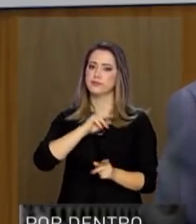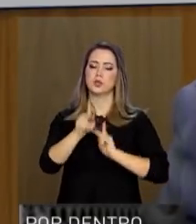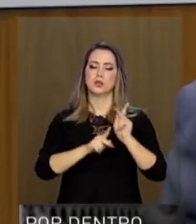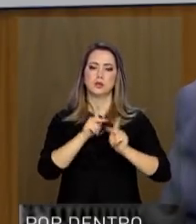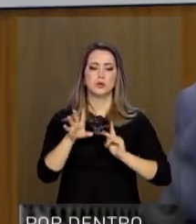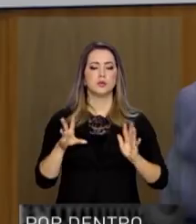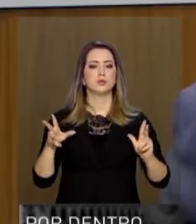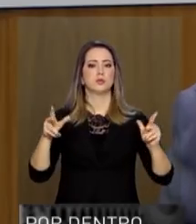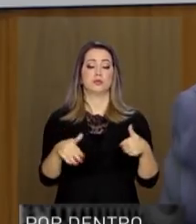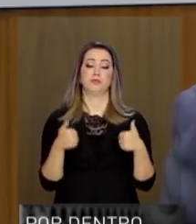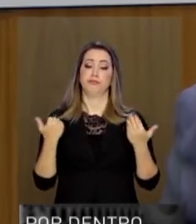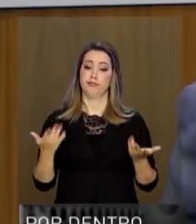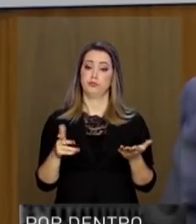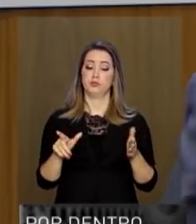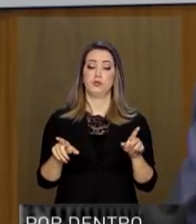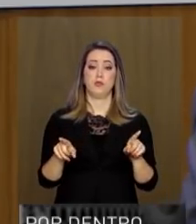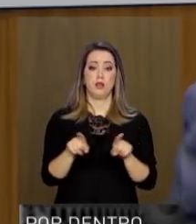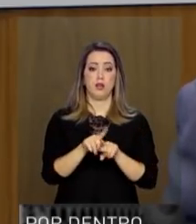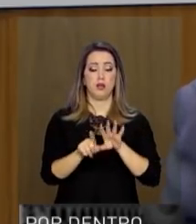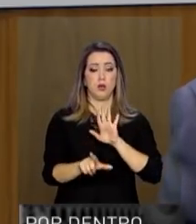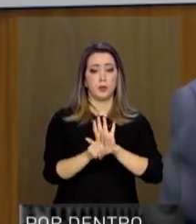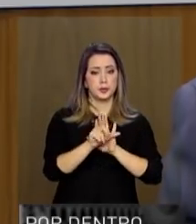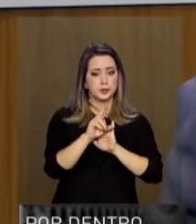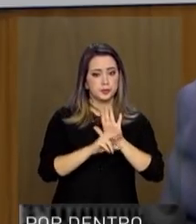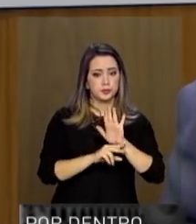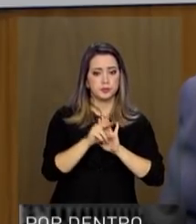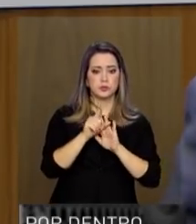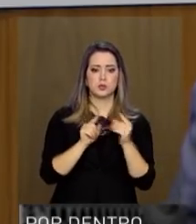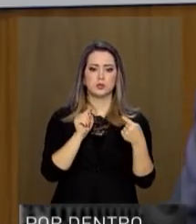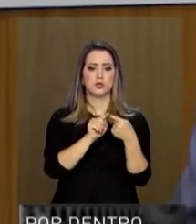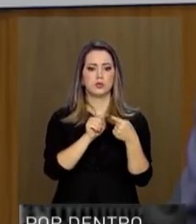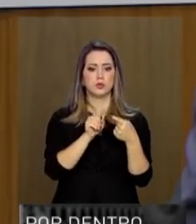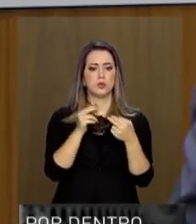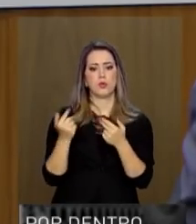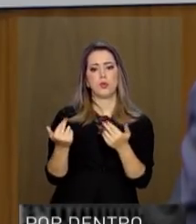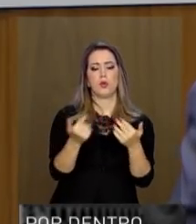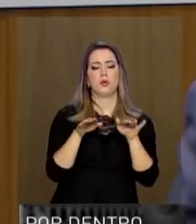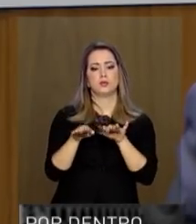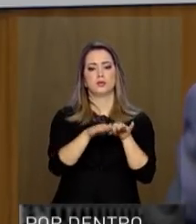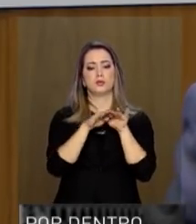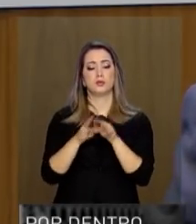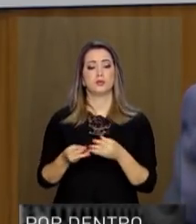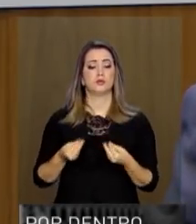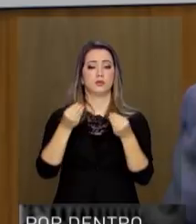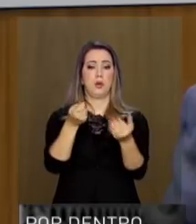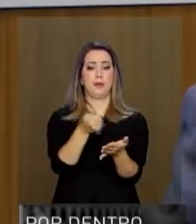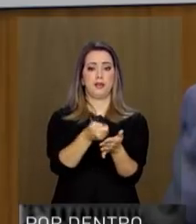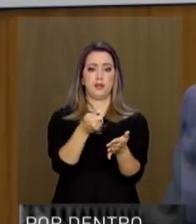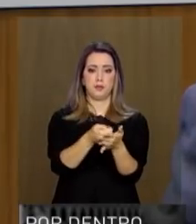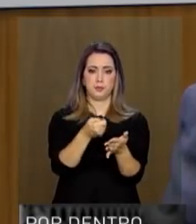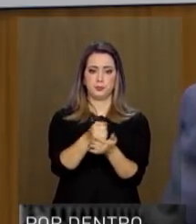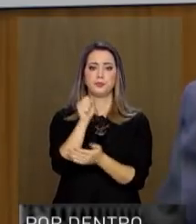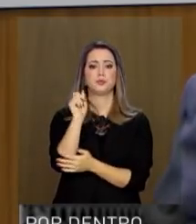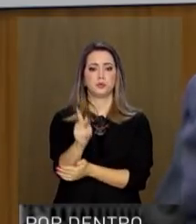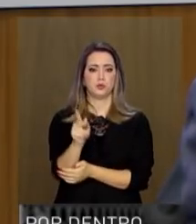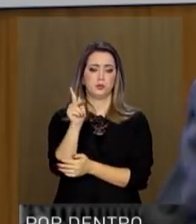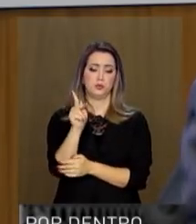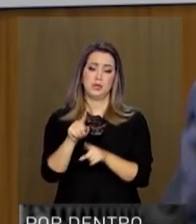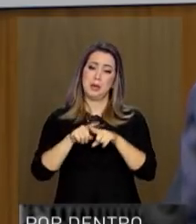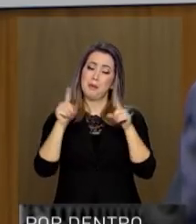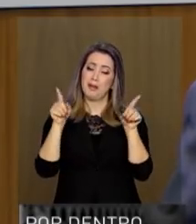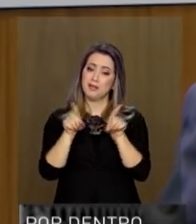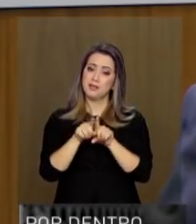todo. Então a reforma da Previdência, claro que o objetivo final é a igualdade, é garantir o pagamento das aposentadorias e pensões, mas